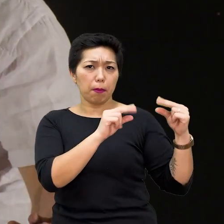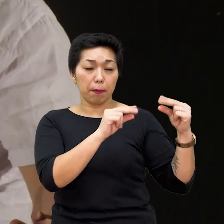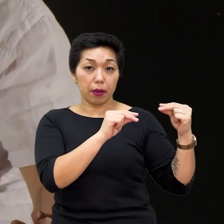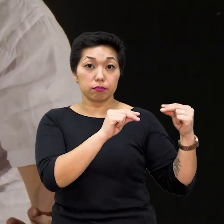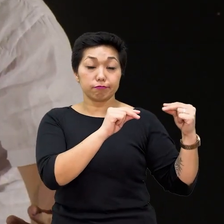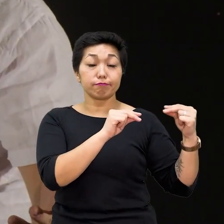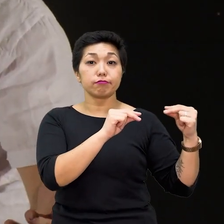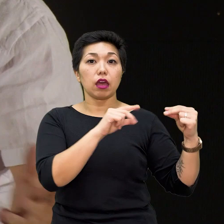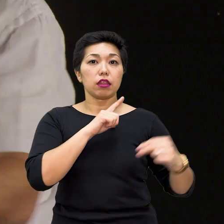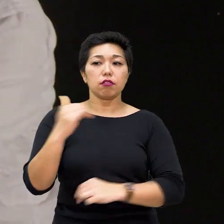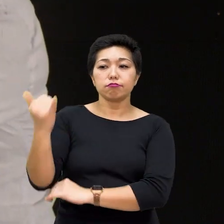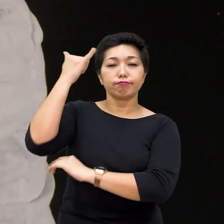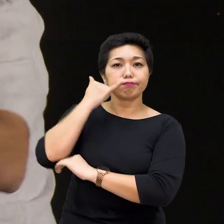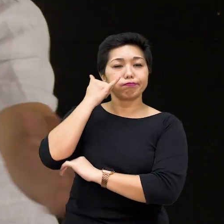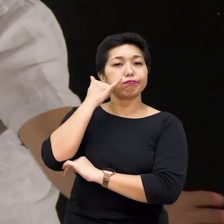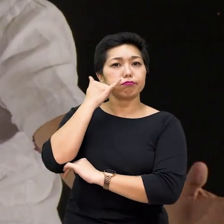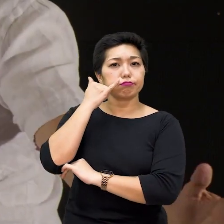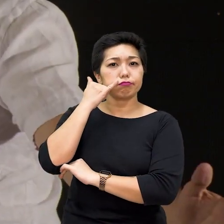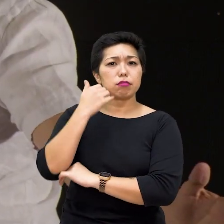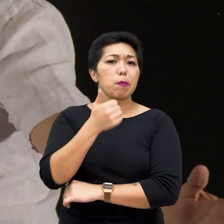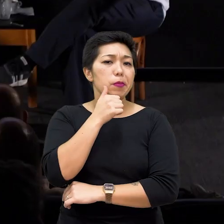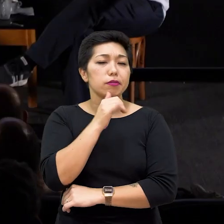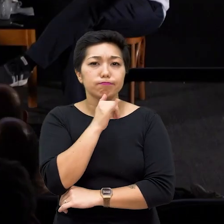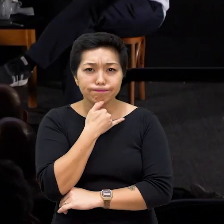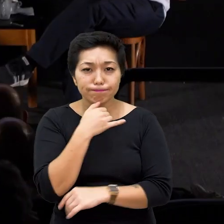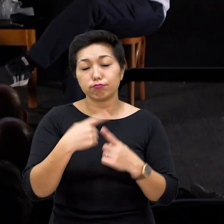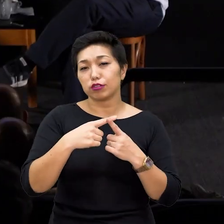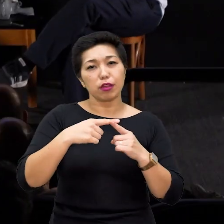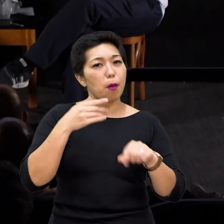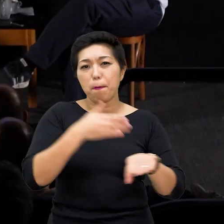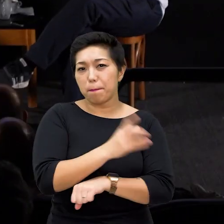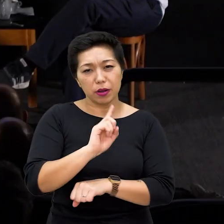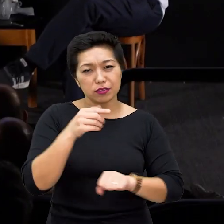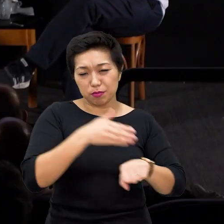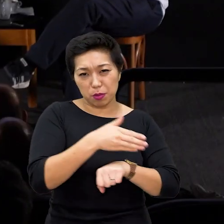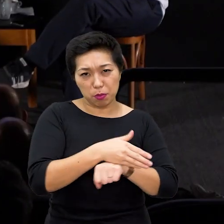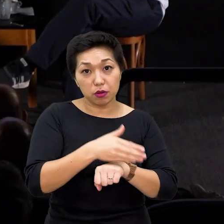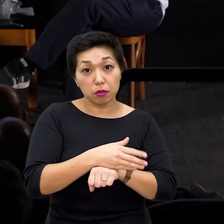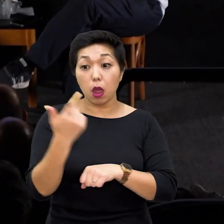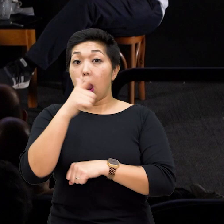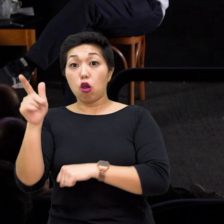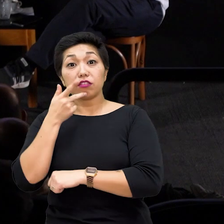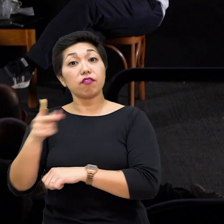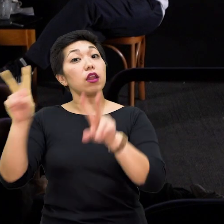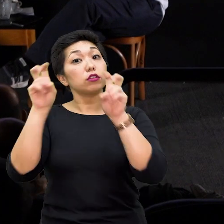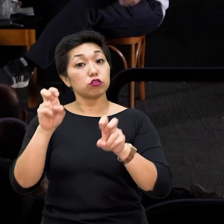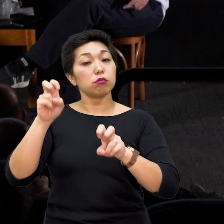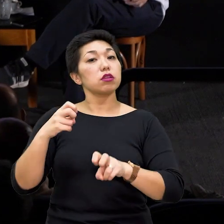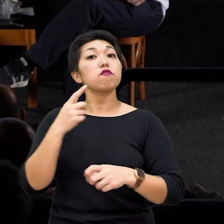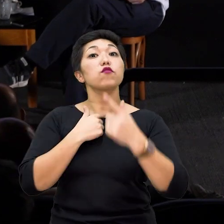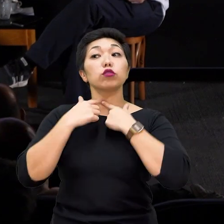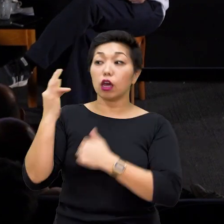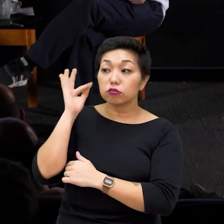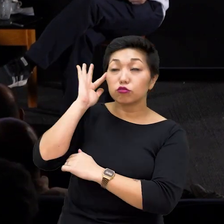delas recebe a ligação da Give Directly, uma está lá triste porque não está no programa, a outra está falando em ser presidente, né? Então, acho que tem, de